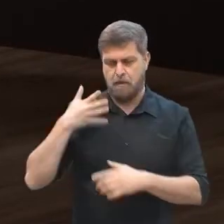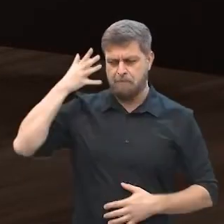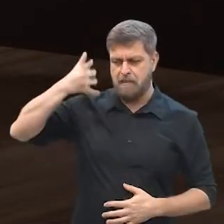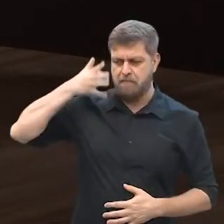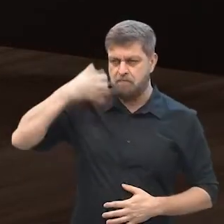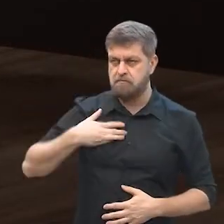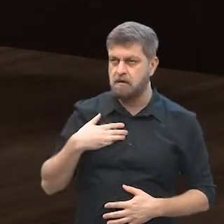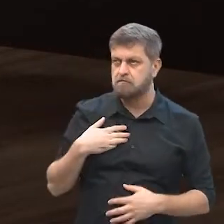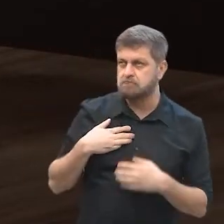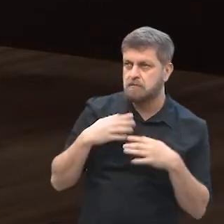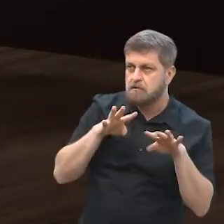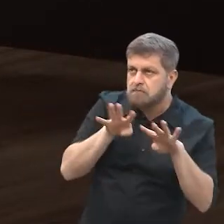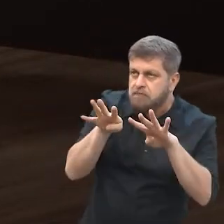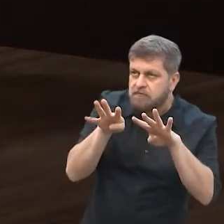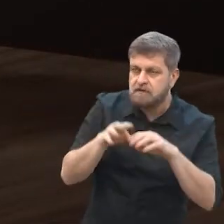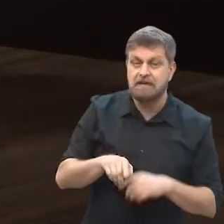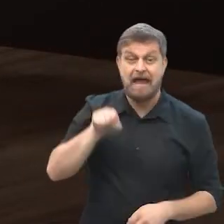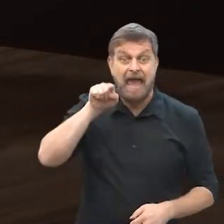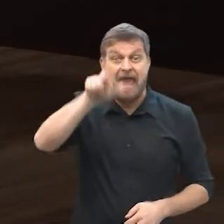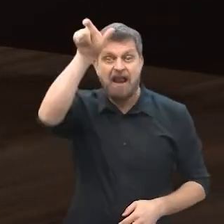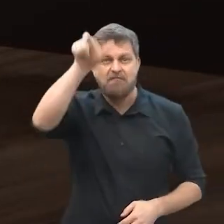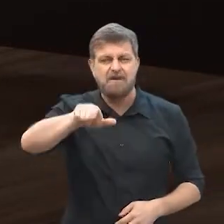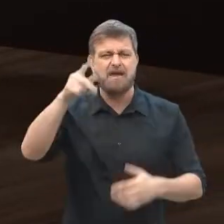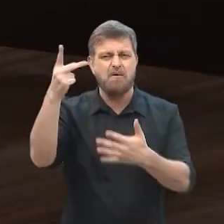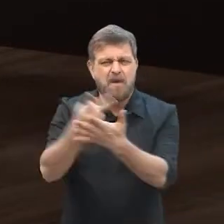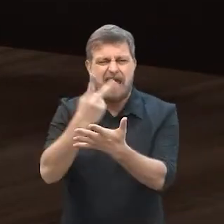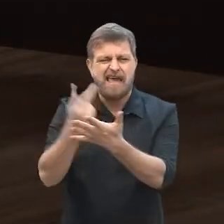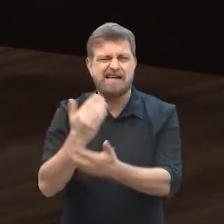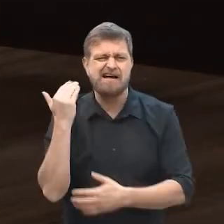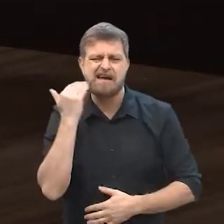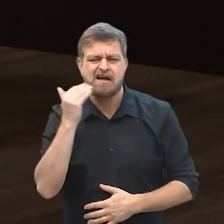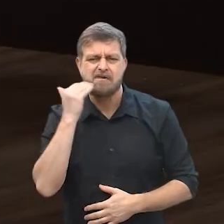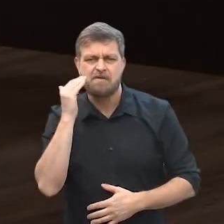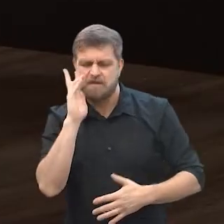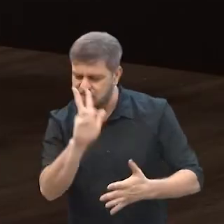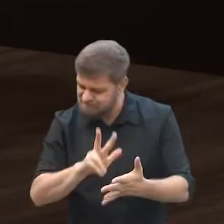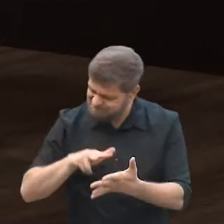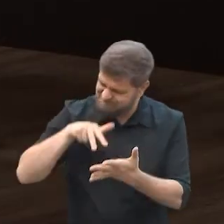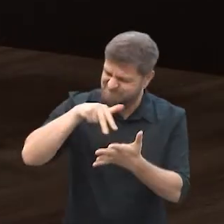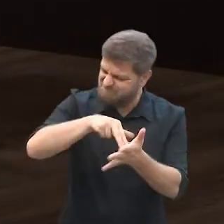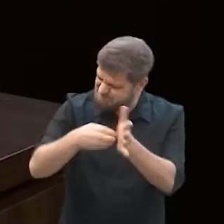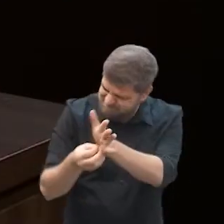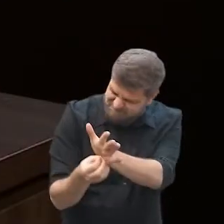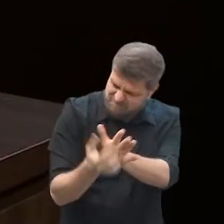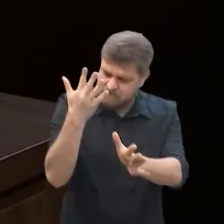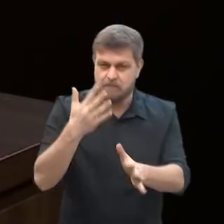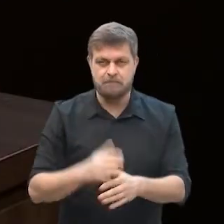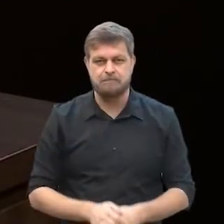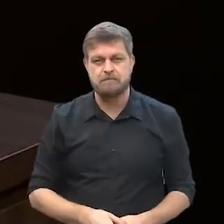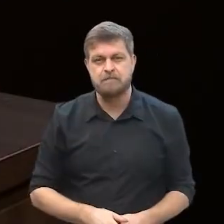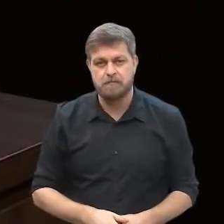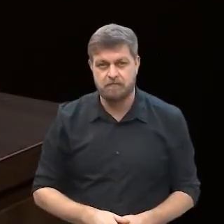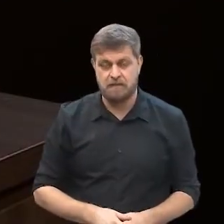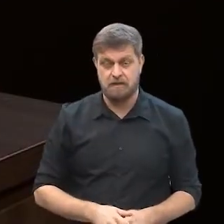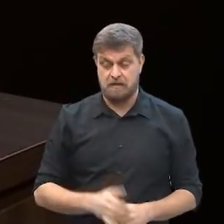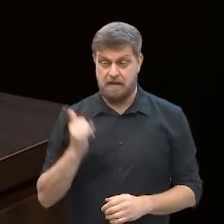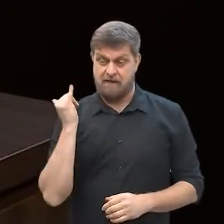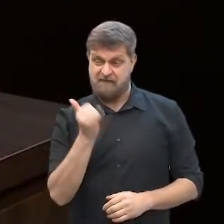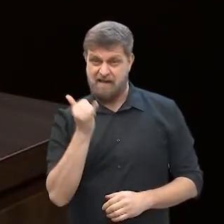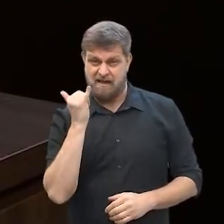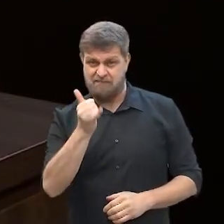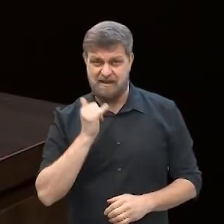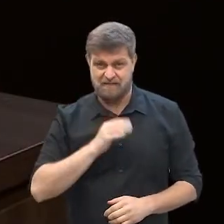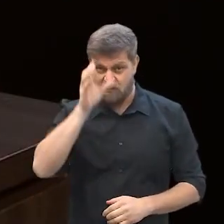falou, eu falei várias vezes, mas na verdade eu me reergui inúmeras outras. Então, e ele fala que sempre foi